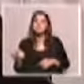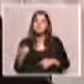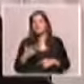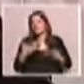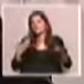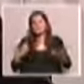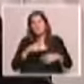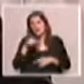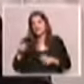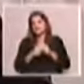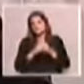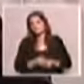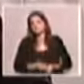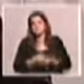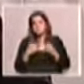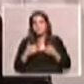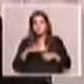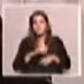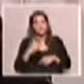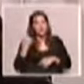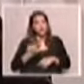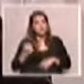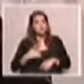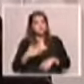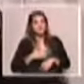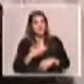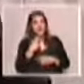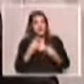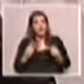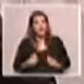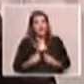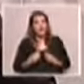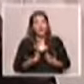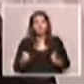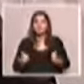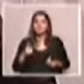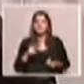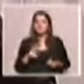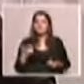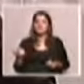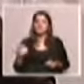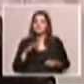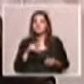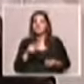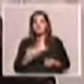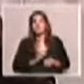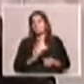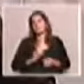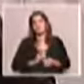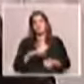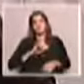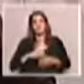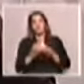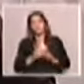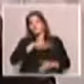Isso eles estão a cumprir, mas eles têm muitas obrigações empresariais. Claro. Digamos, não estão. Mas esta é a identidade do queijo Serra da